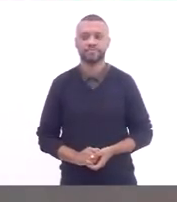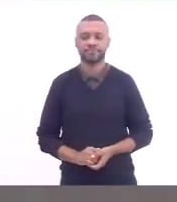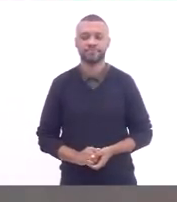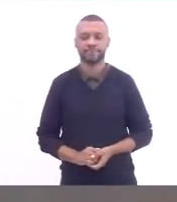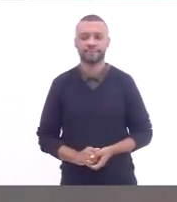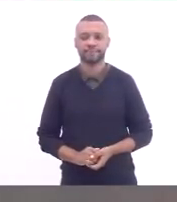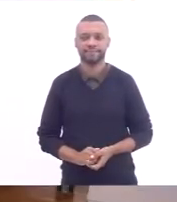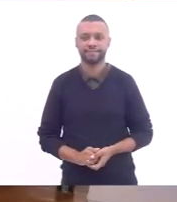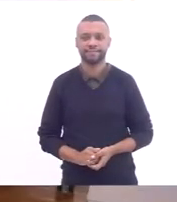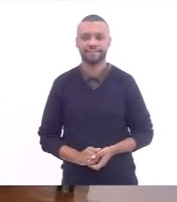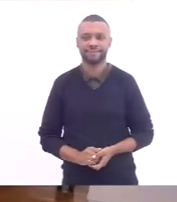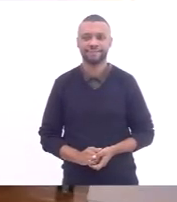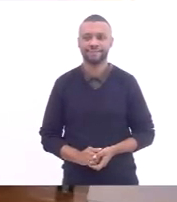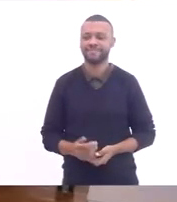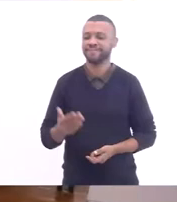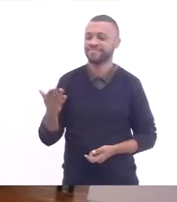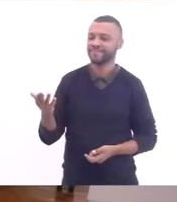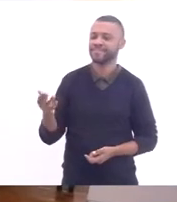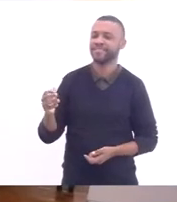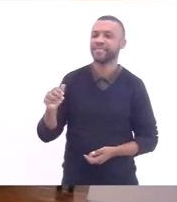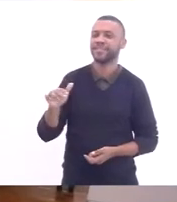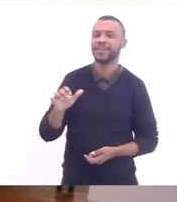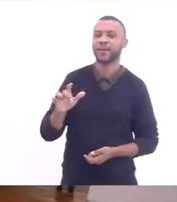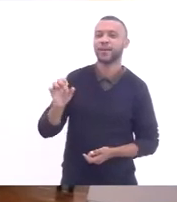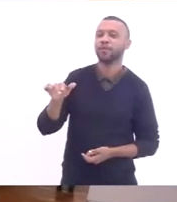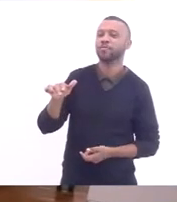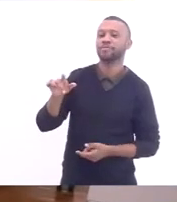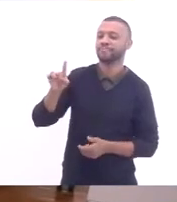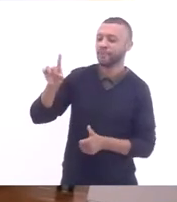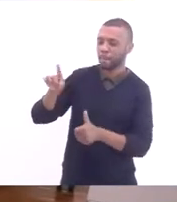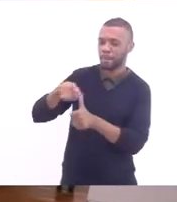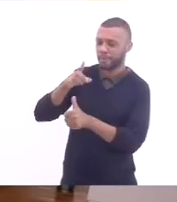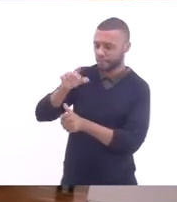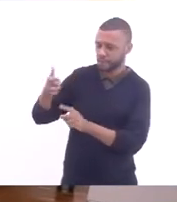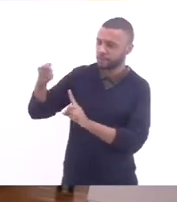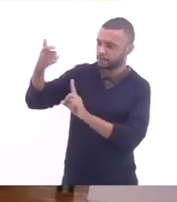O Nelson, quem vai falar primeiro, você ou a...